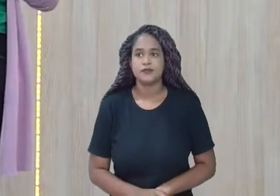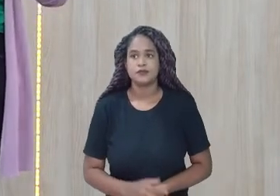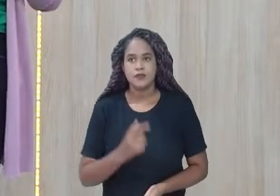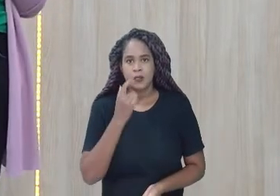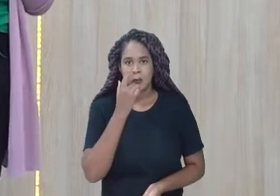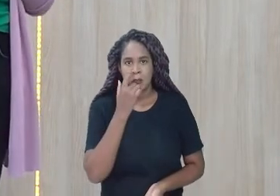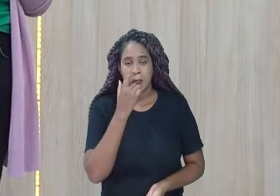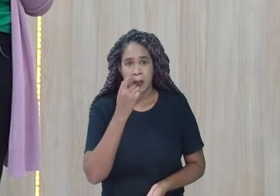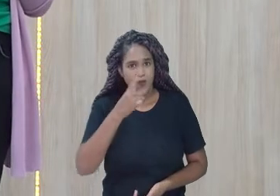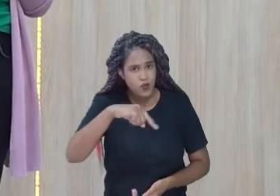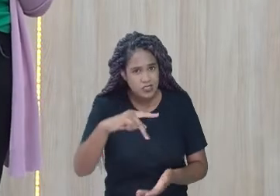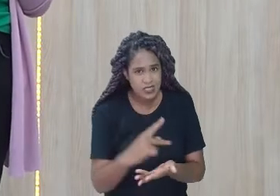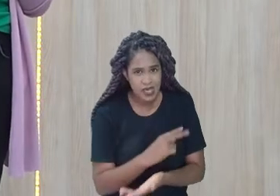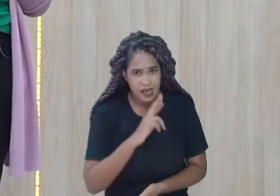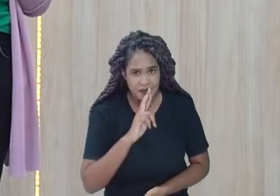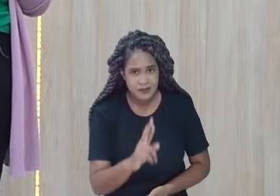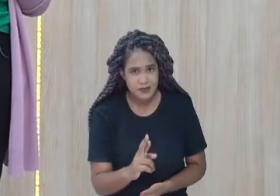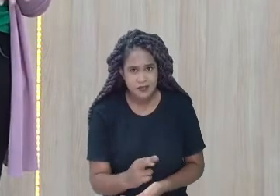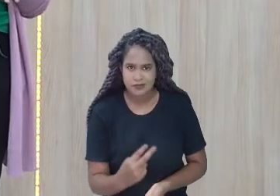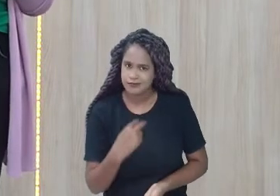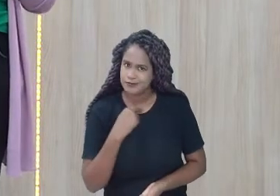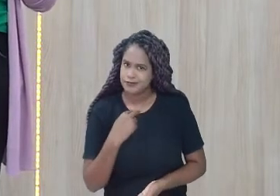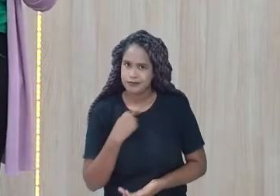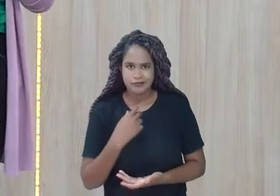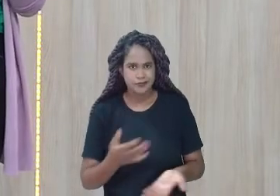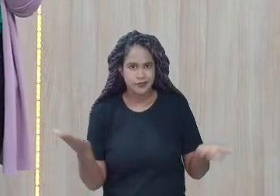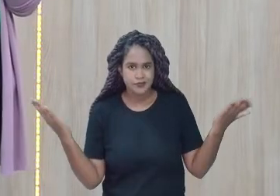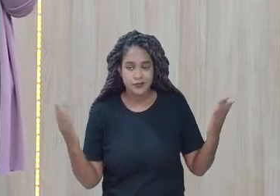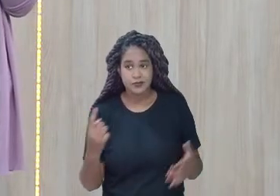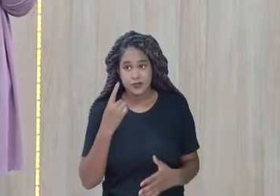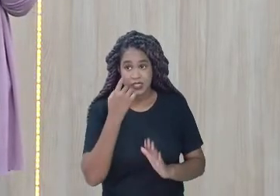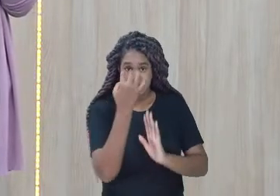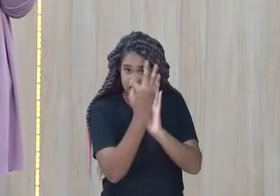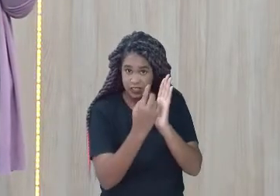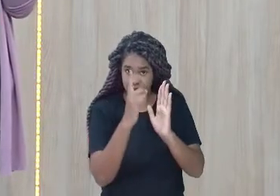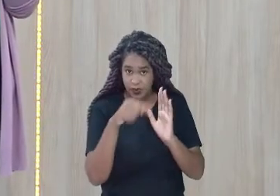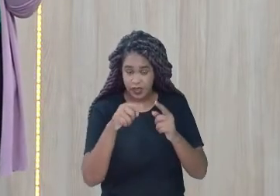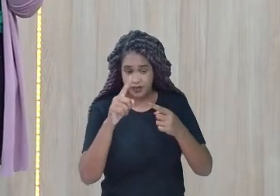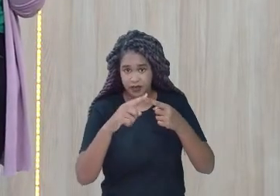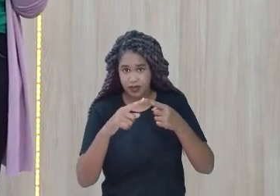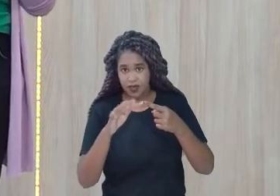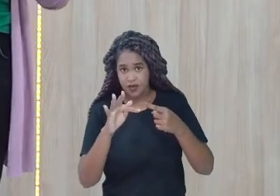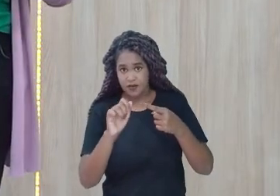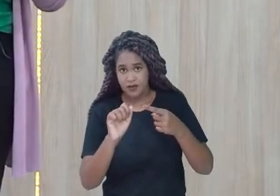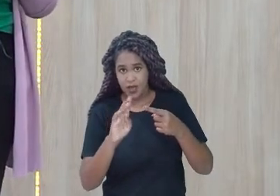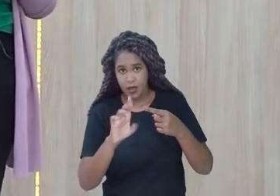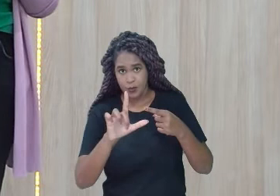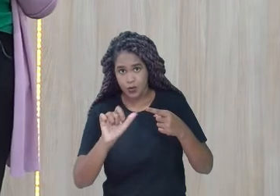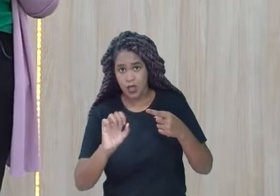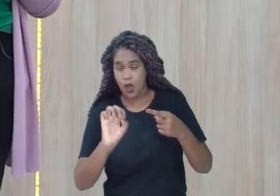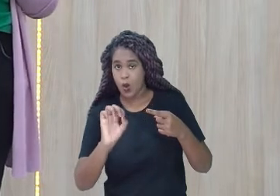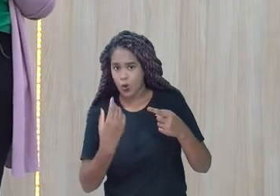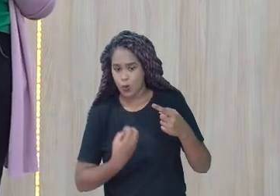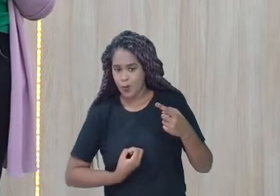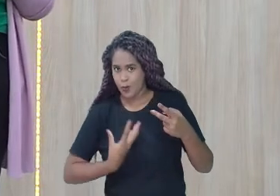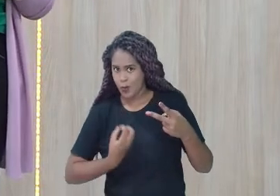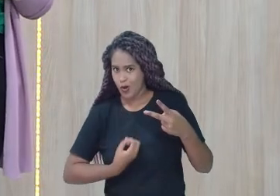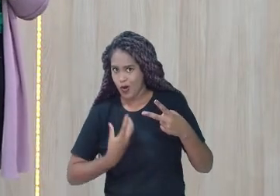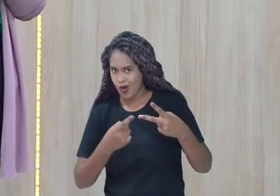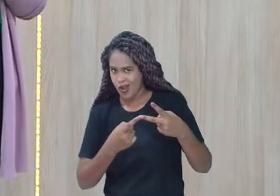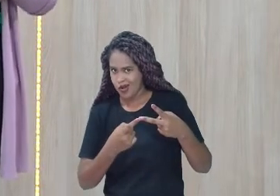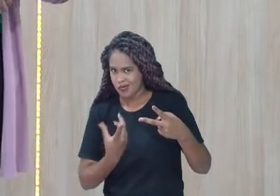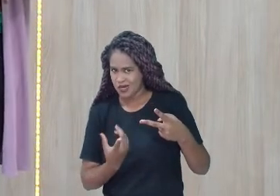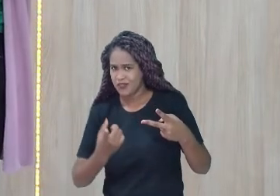vocês errarem a resposta dessa pergunta, tá certo? Ó, o texto que lemos é uma fábula ou é um poema? Vocês lembram como é